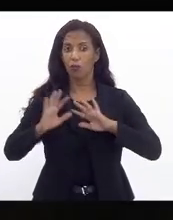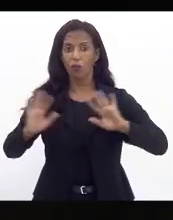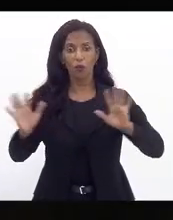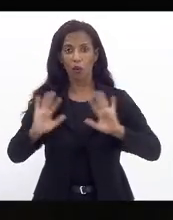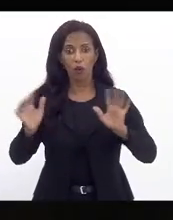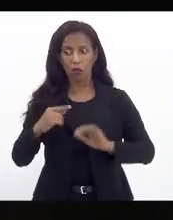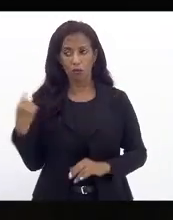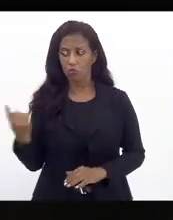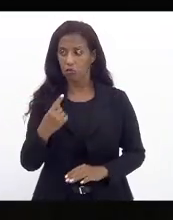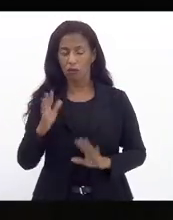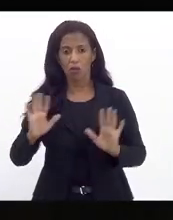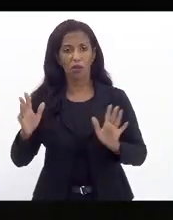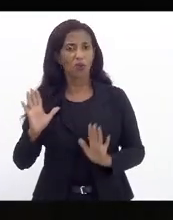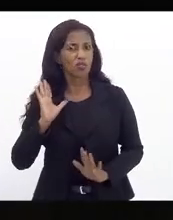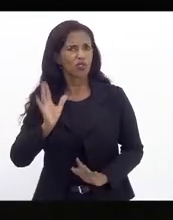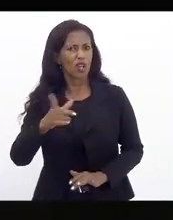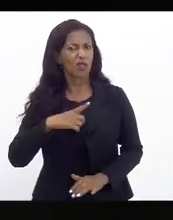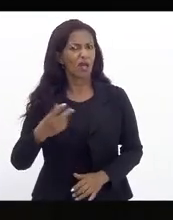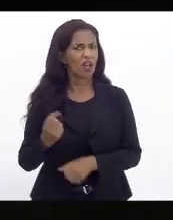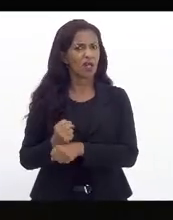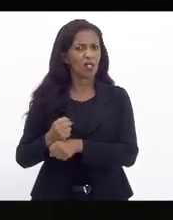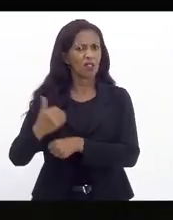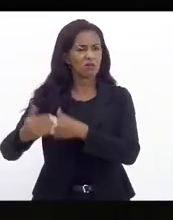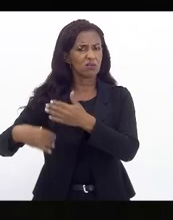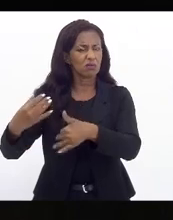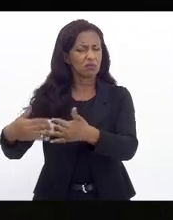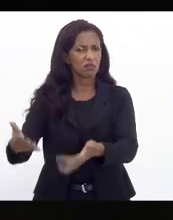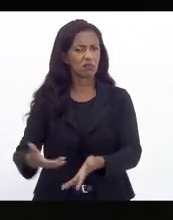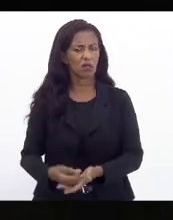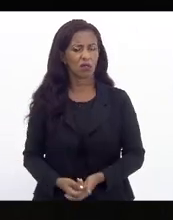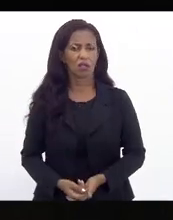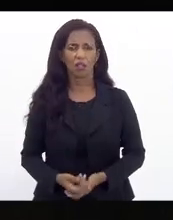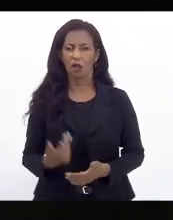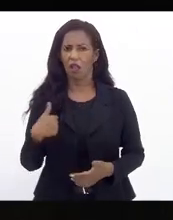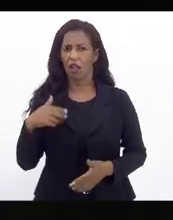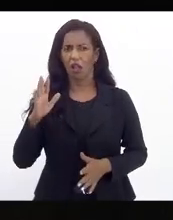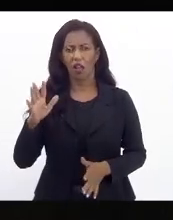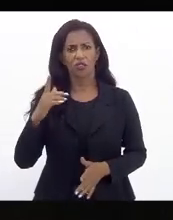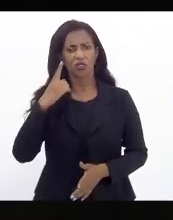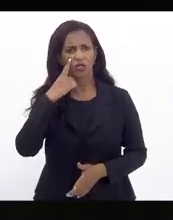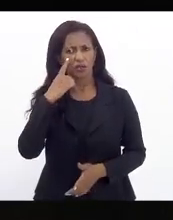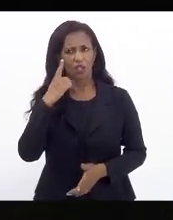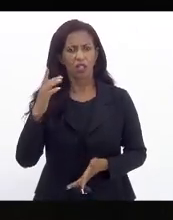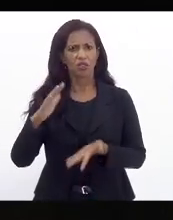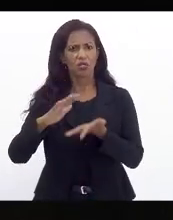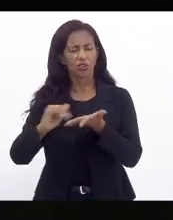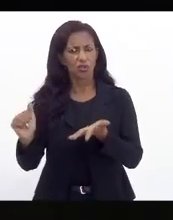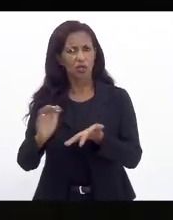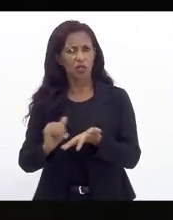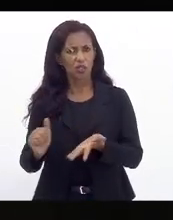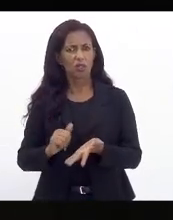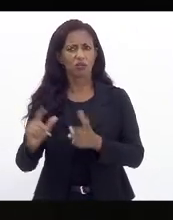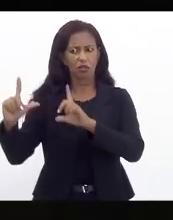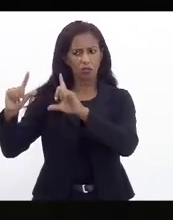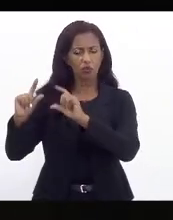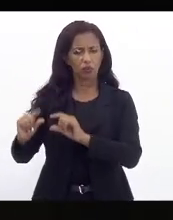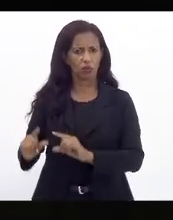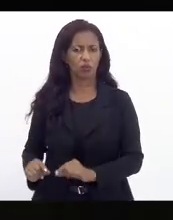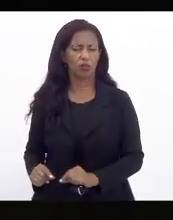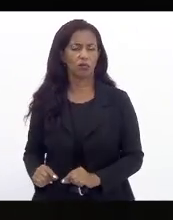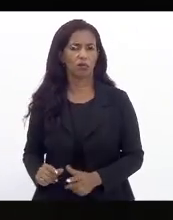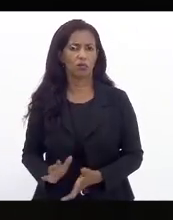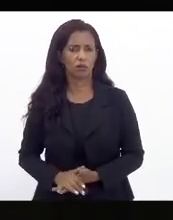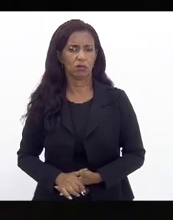queremos fazer Isso já funciona, sim A gente está reduzindo vários benefícios Nós já estamos reduzindo isso